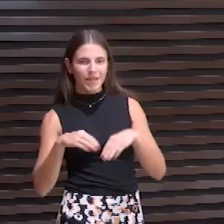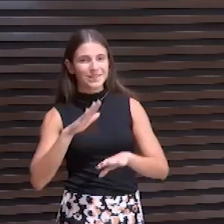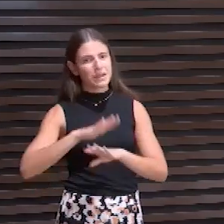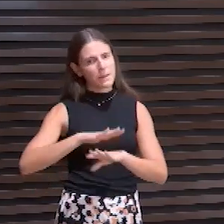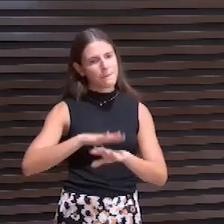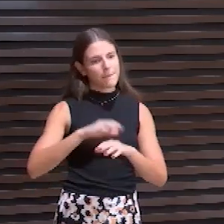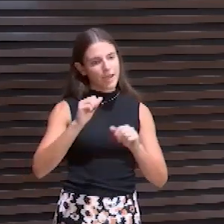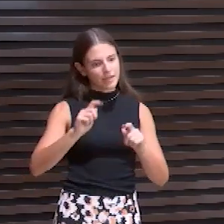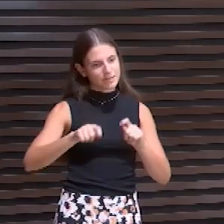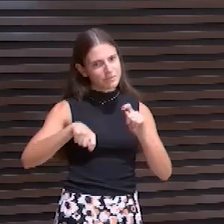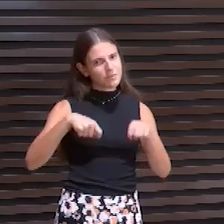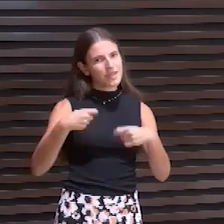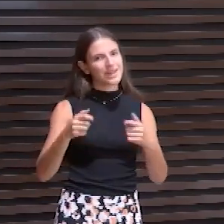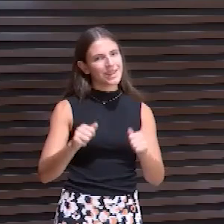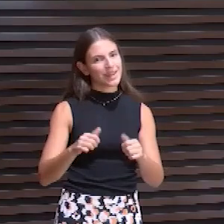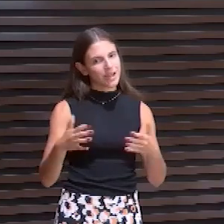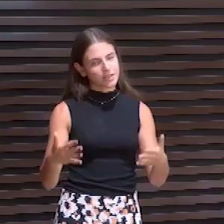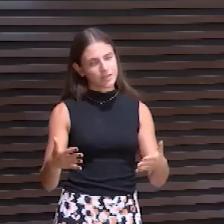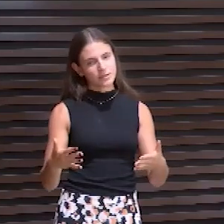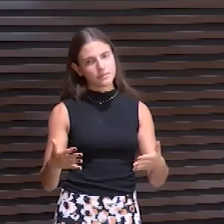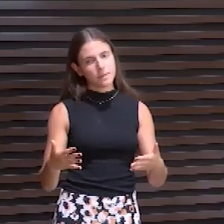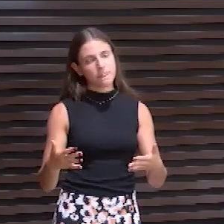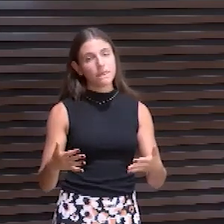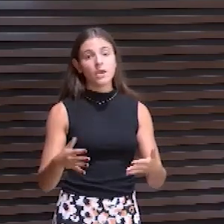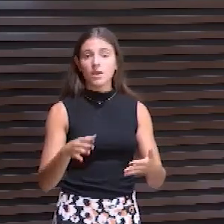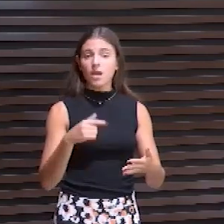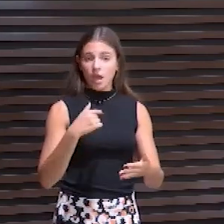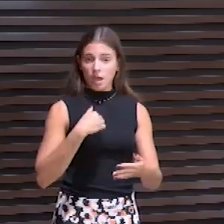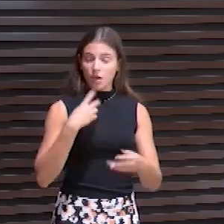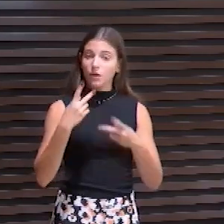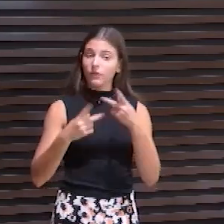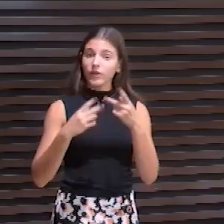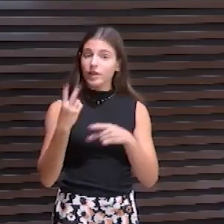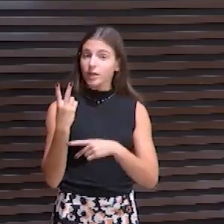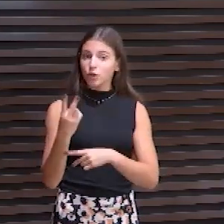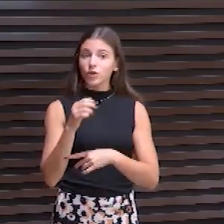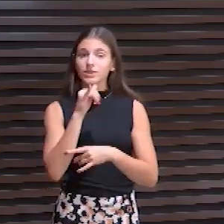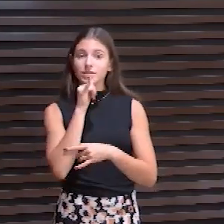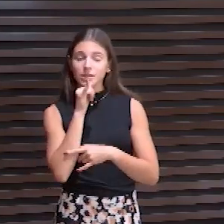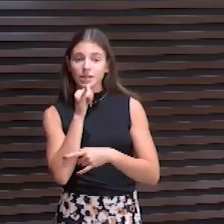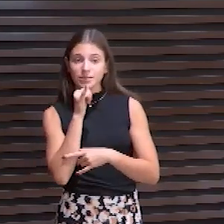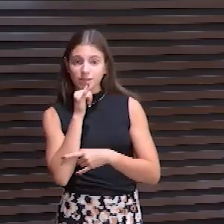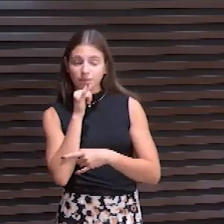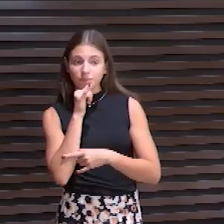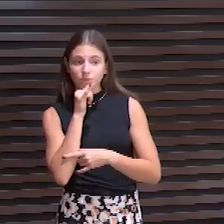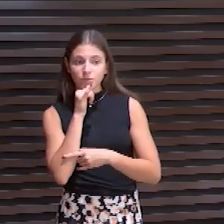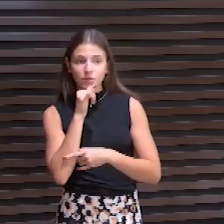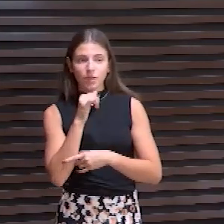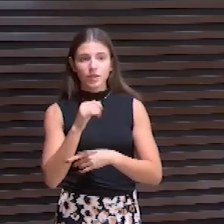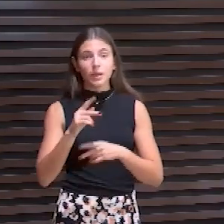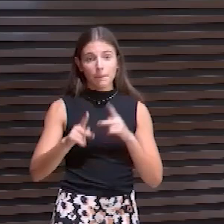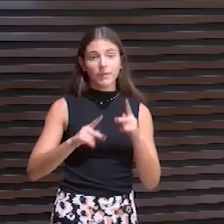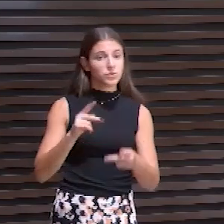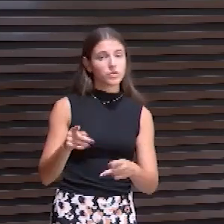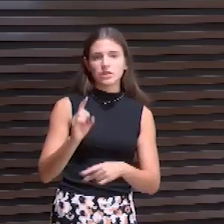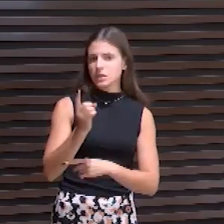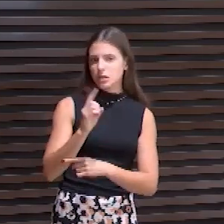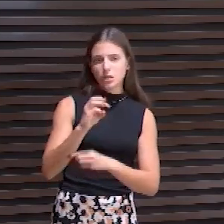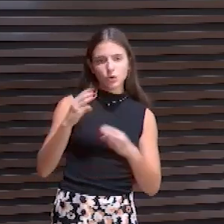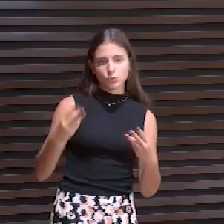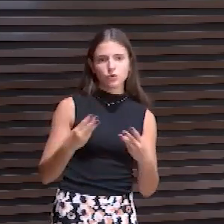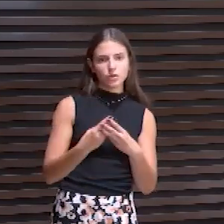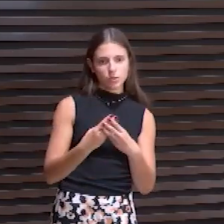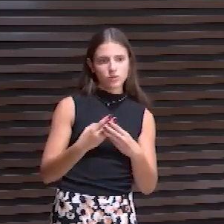2 exemplos que os israelitas não receberam os milagres. Quem recebeu foram os gentios. Então assim, aquele povo